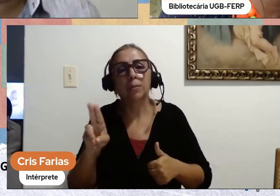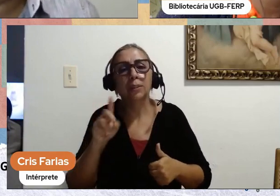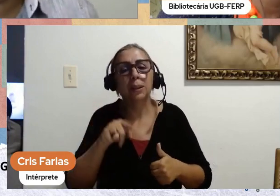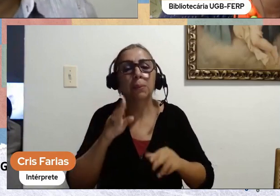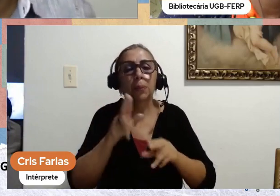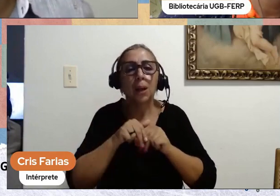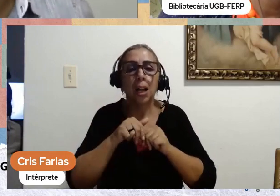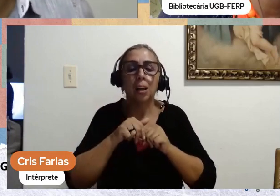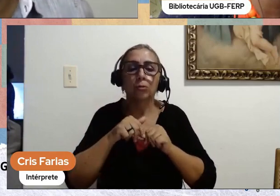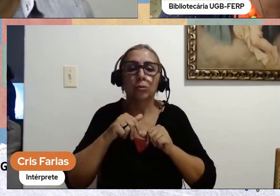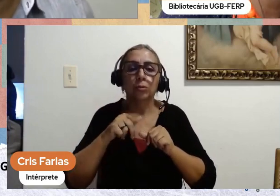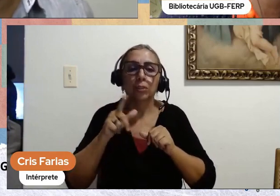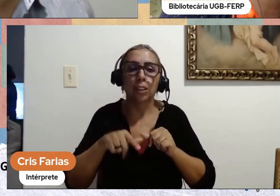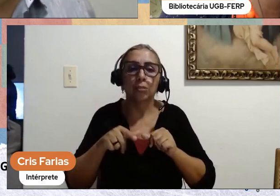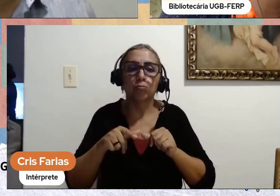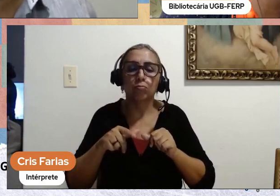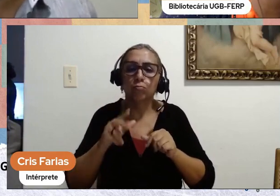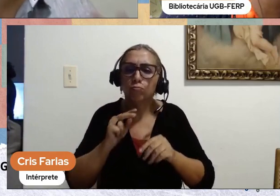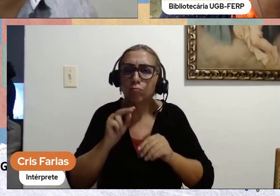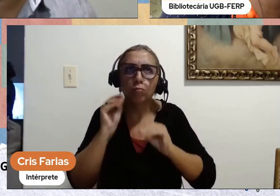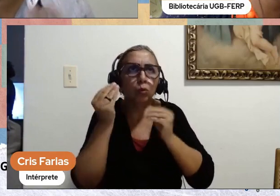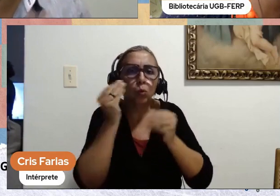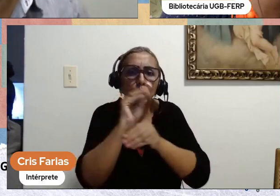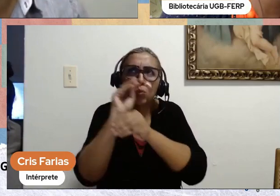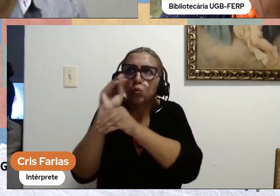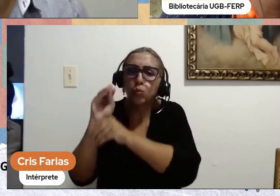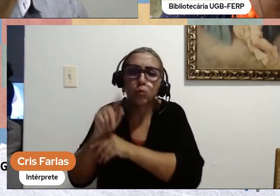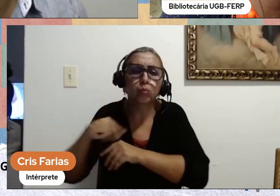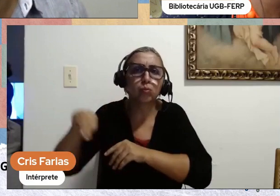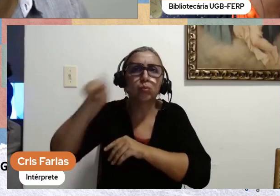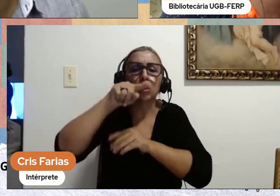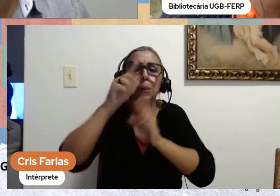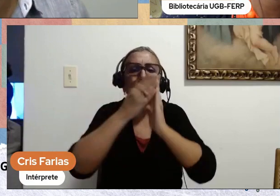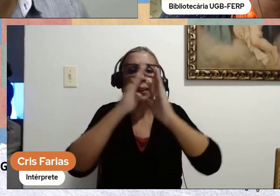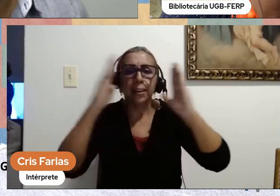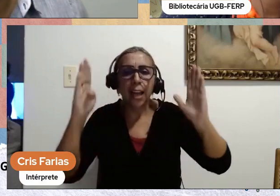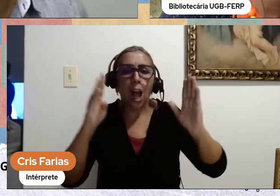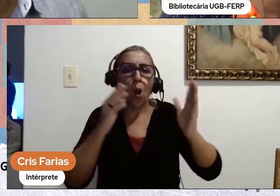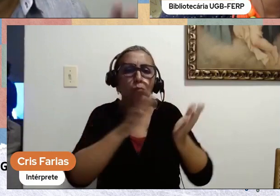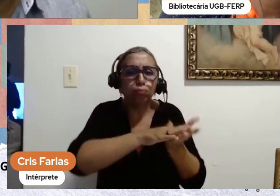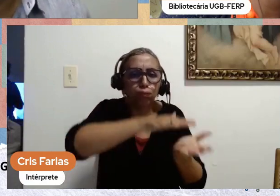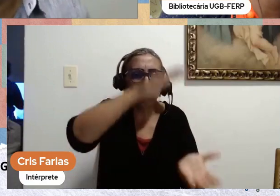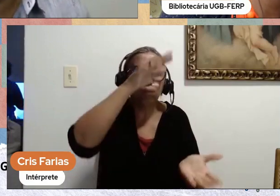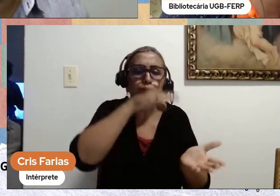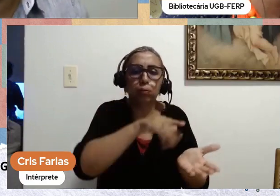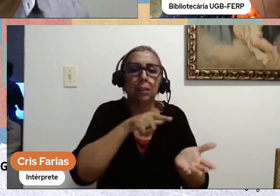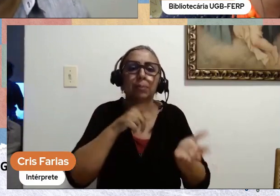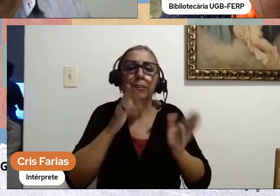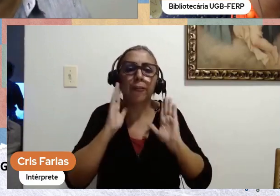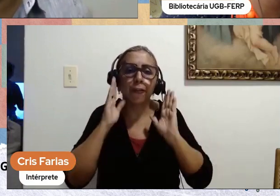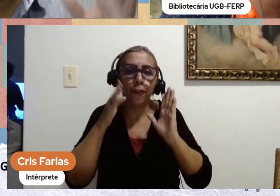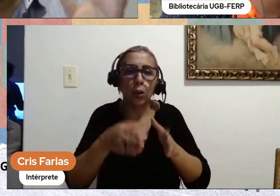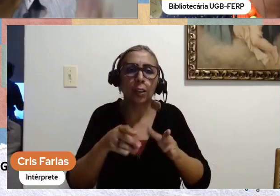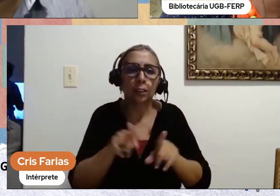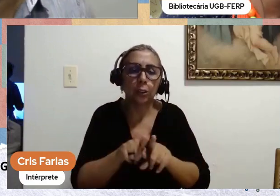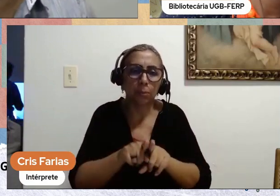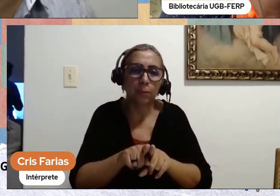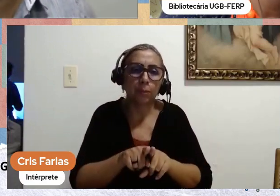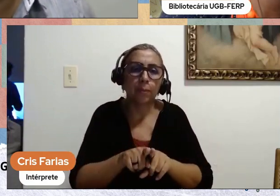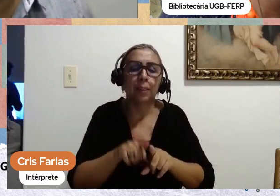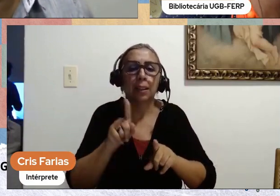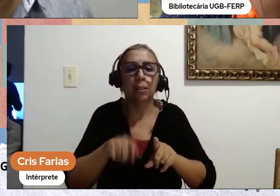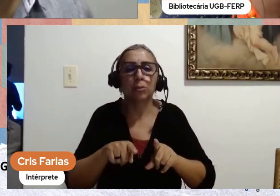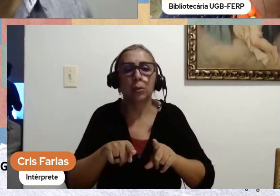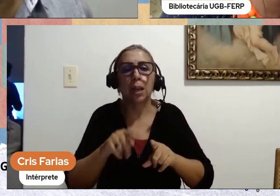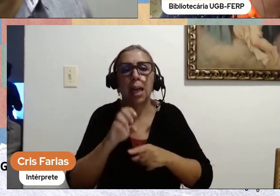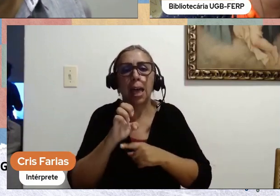da curadoria, de todo o material que a gente tem produzido no canal, Magda, mas que agora a gente vai focar também na curadoria dos